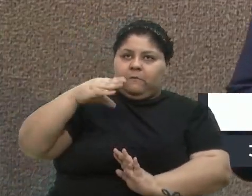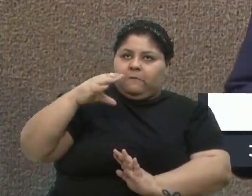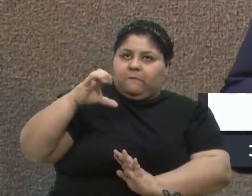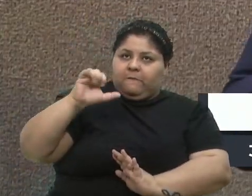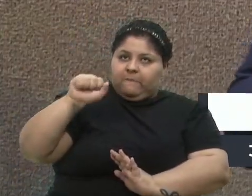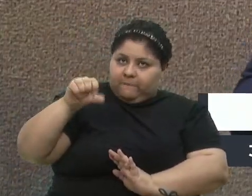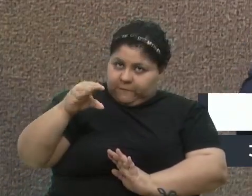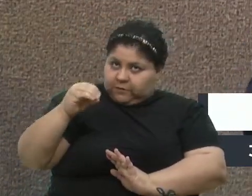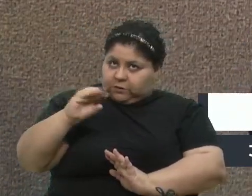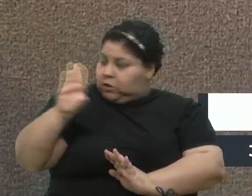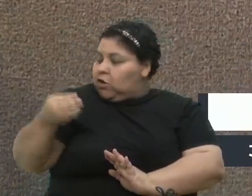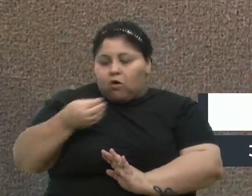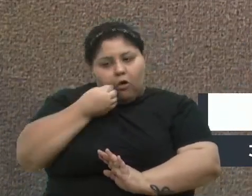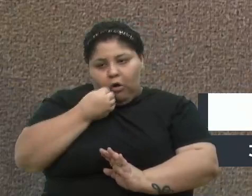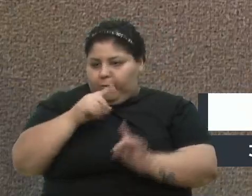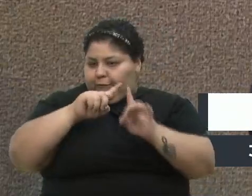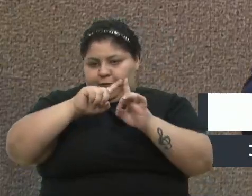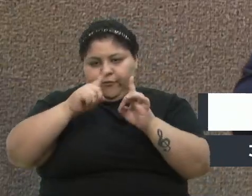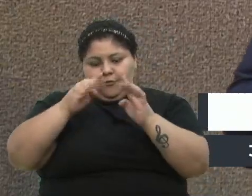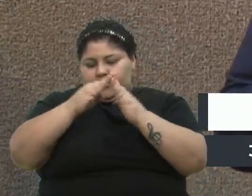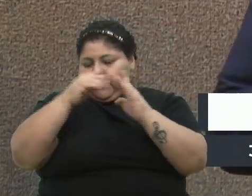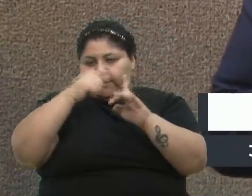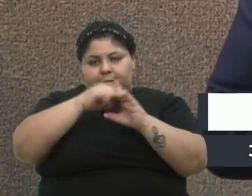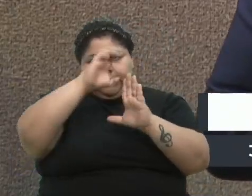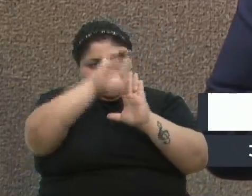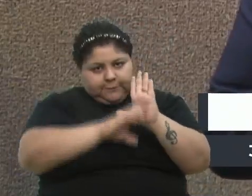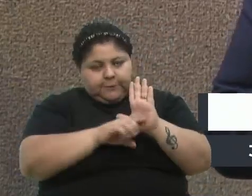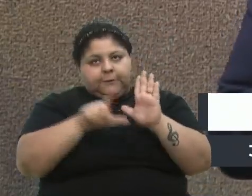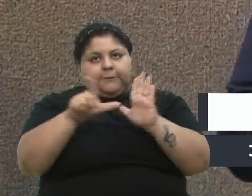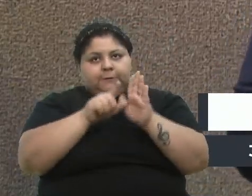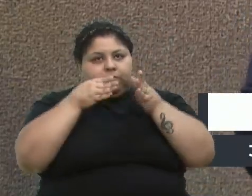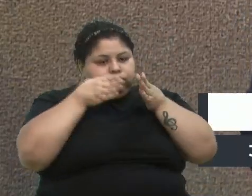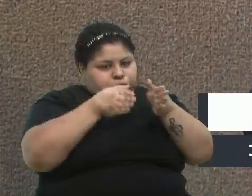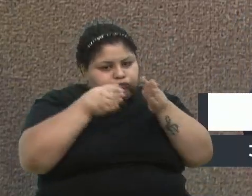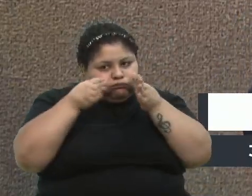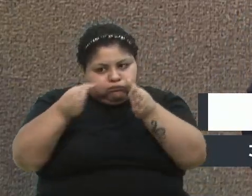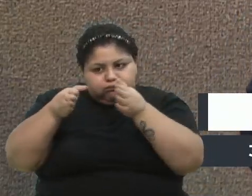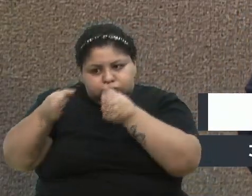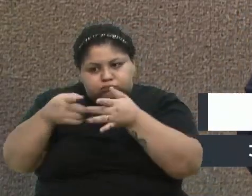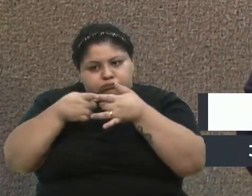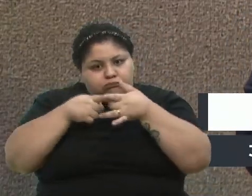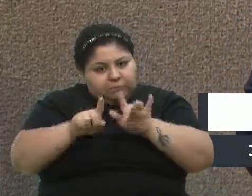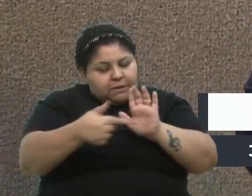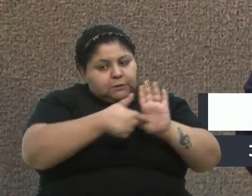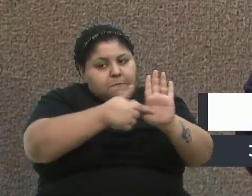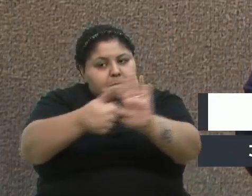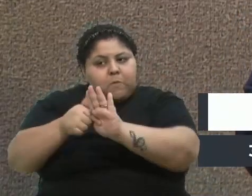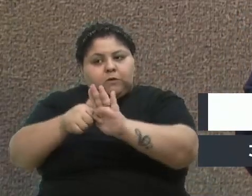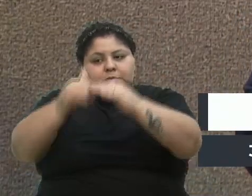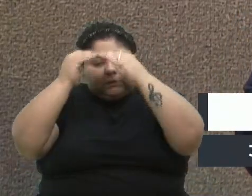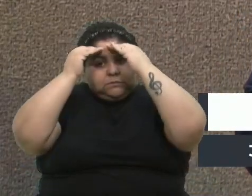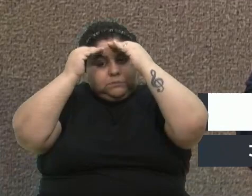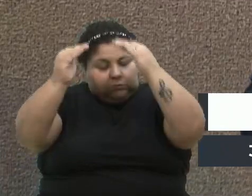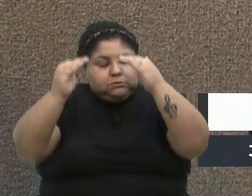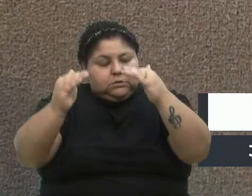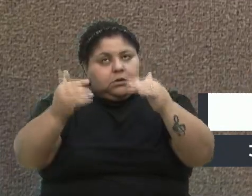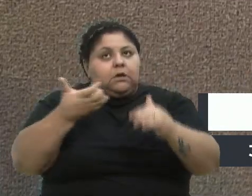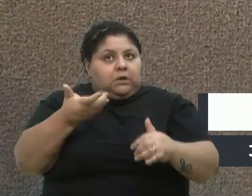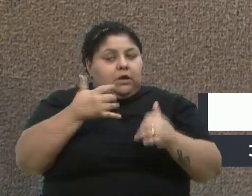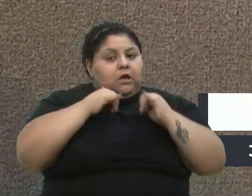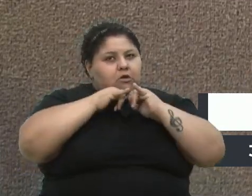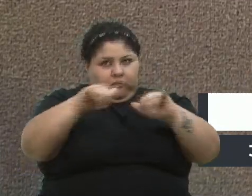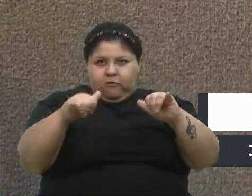palavra importante que impõe respeito. E quero dar mais alguns dados aqui, vereador Lucas, que são importantes, porque